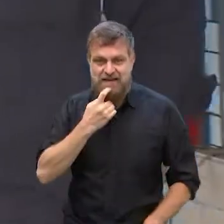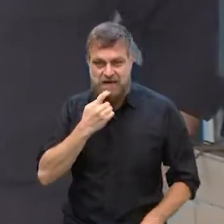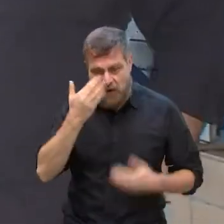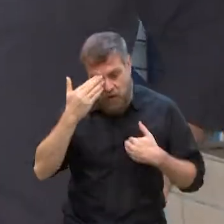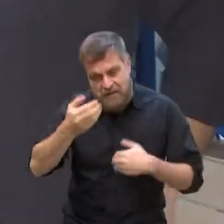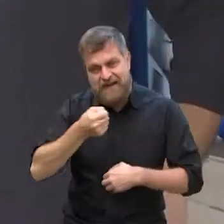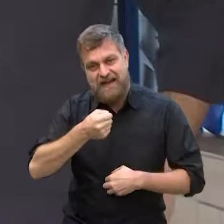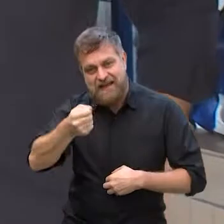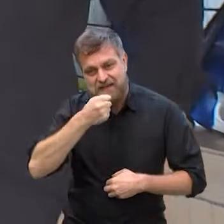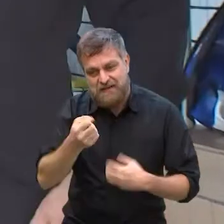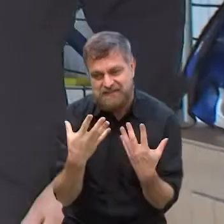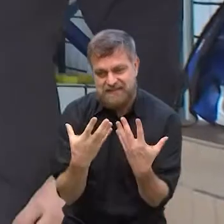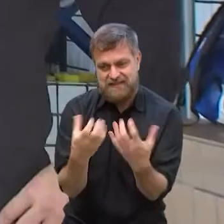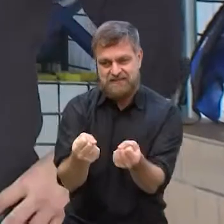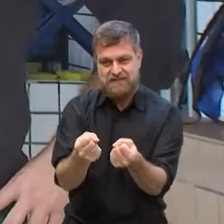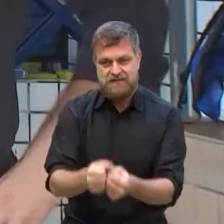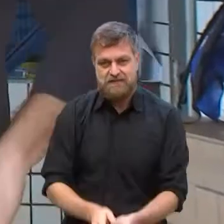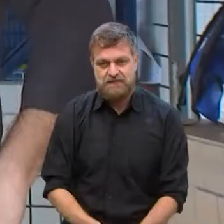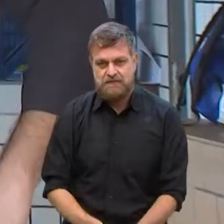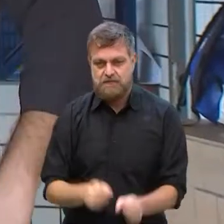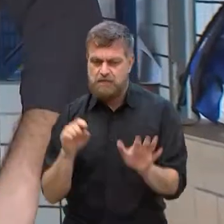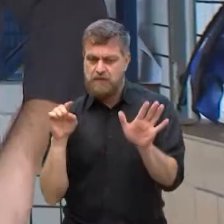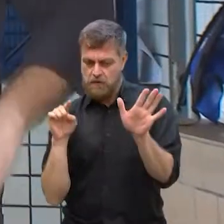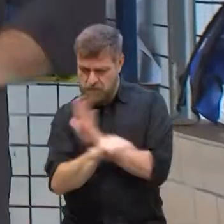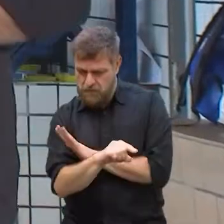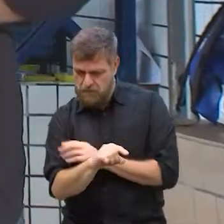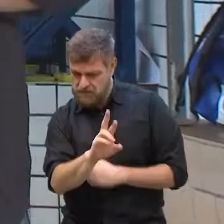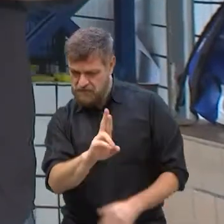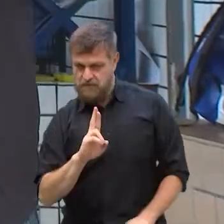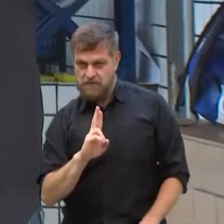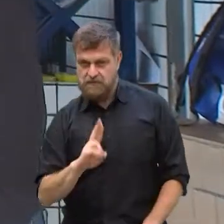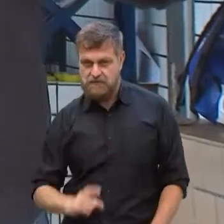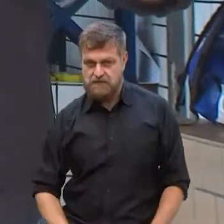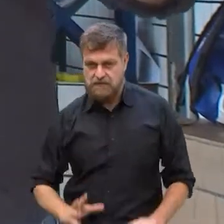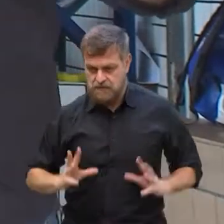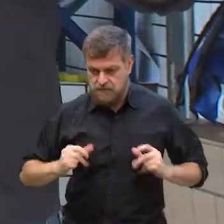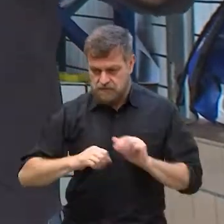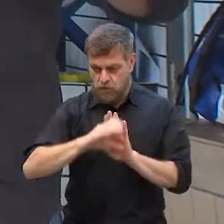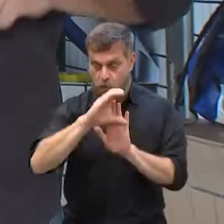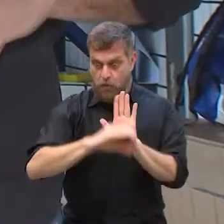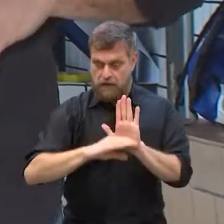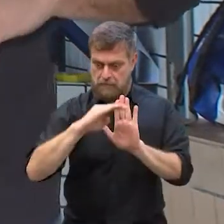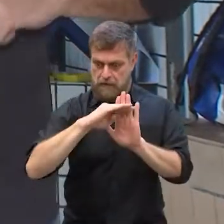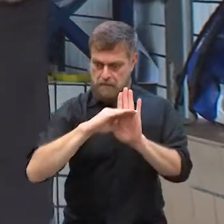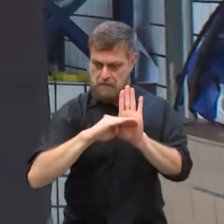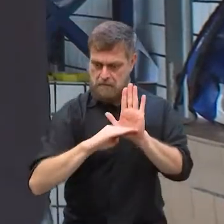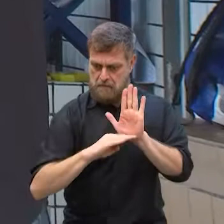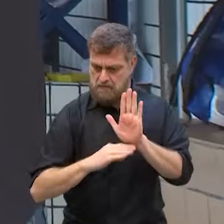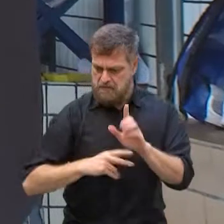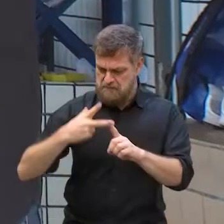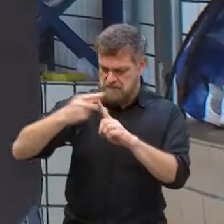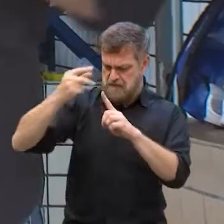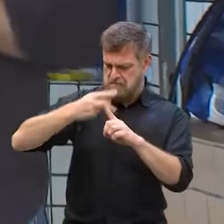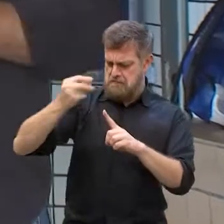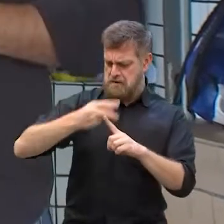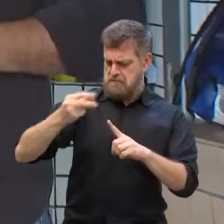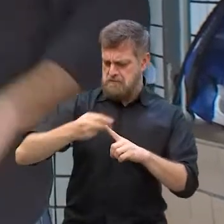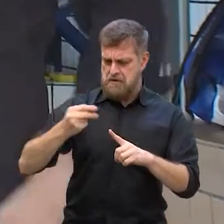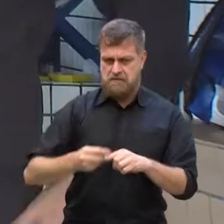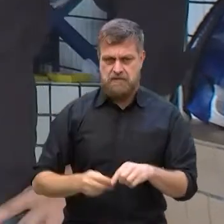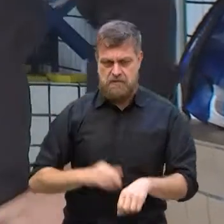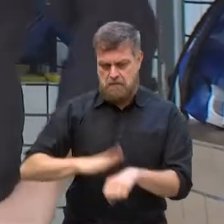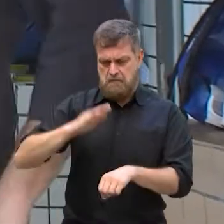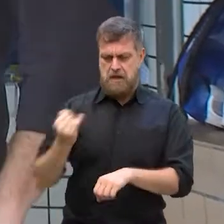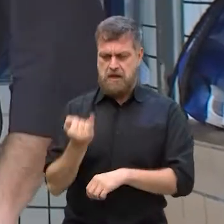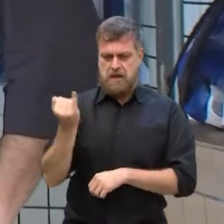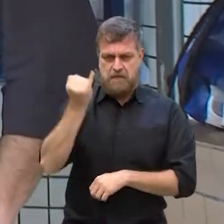essa entrevista e já responde essa pergunta para mim. Tudo isso, esse currículo que eu falei, maior medalhista, maior atleta da história, tudo